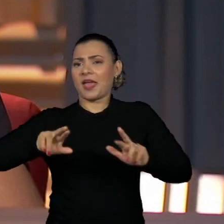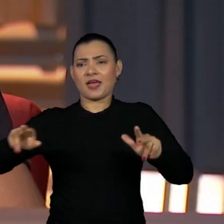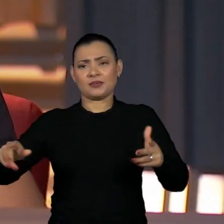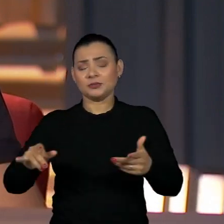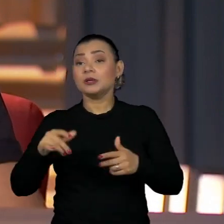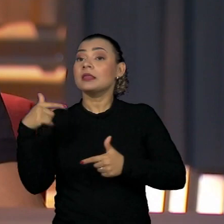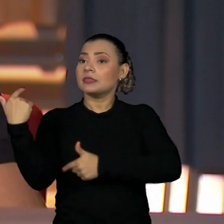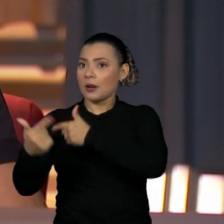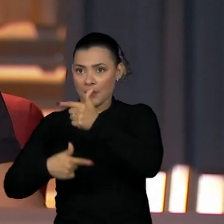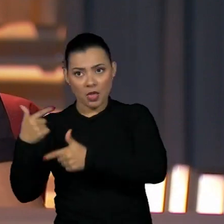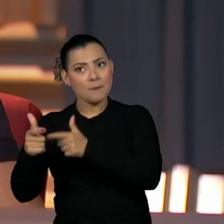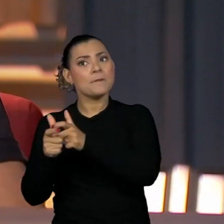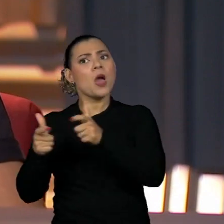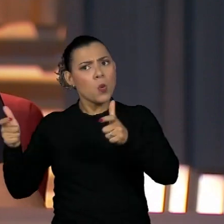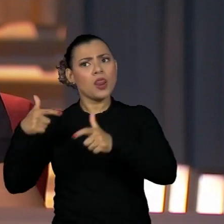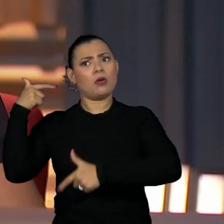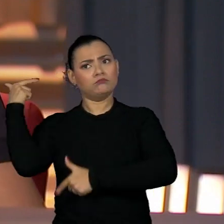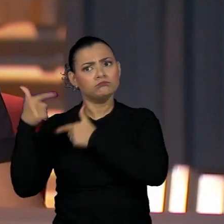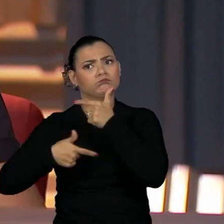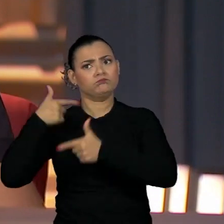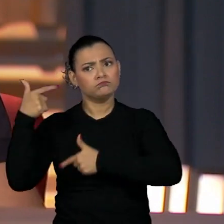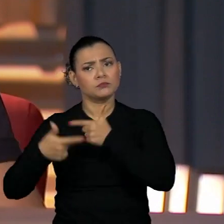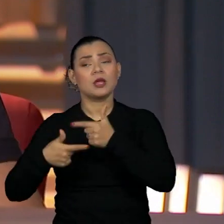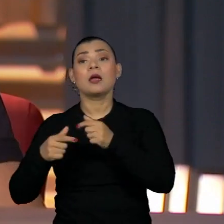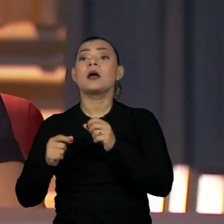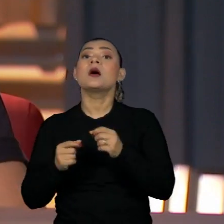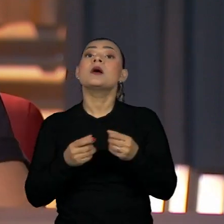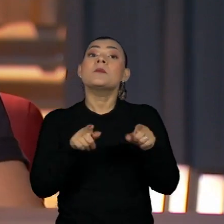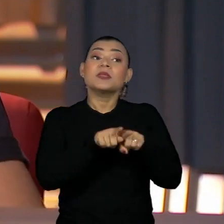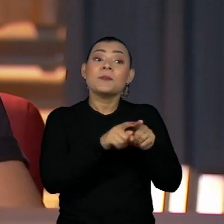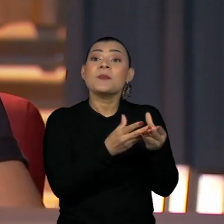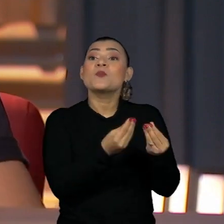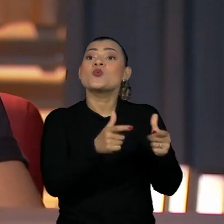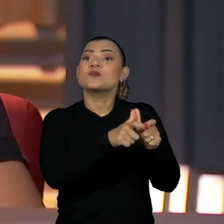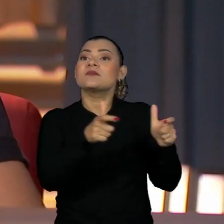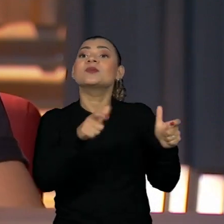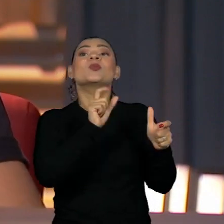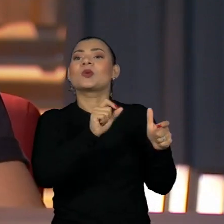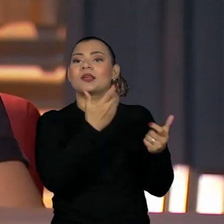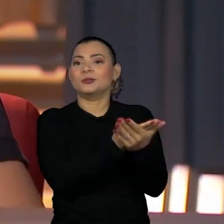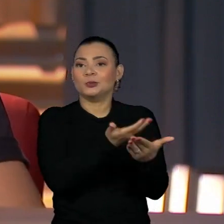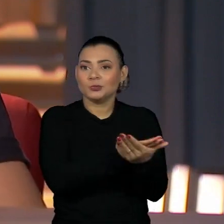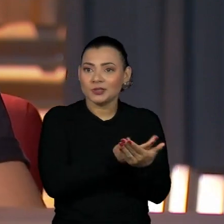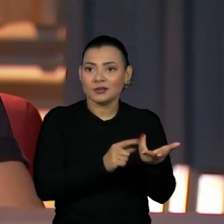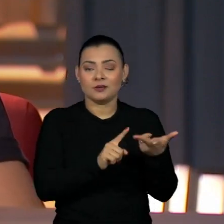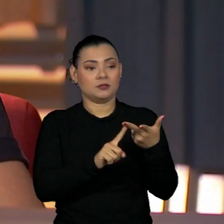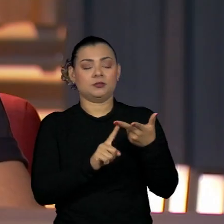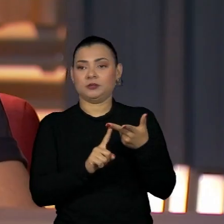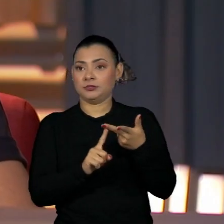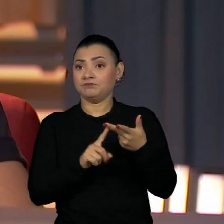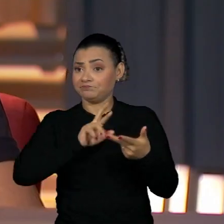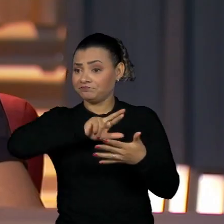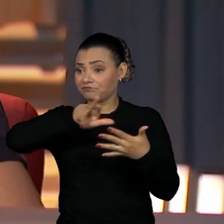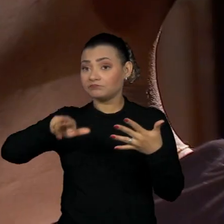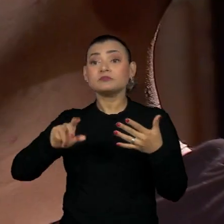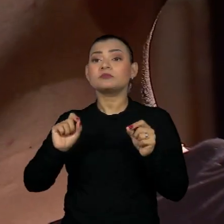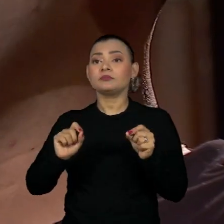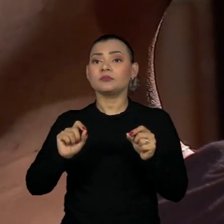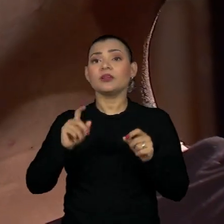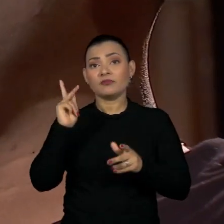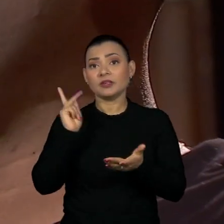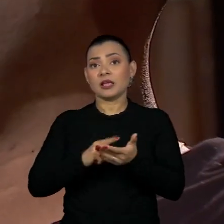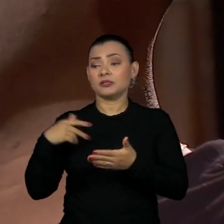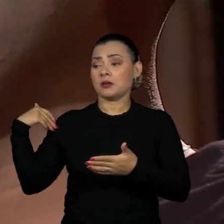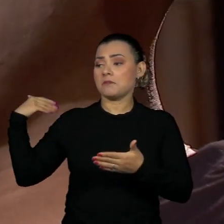muitos trabalhadores, a maioria inclusive, muitos estudantes, e que de alguma maneira foram esquecidos ao